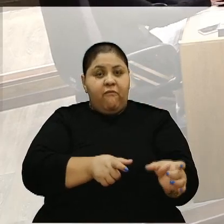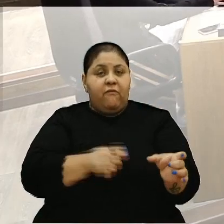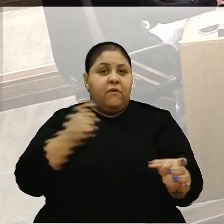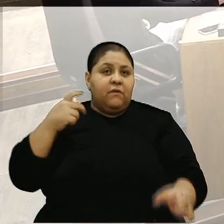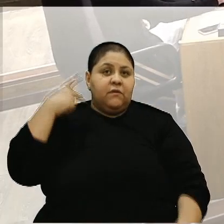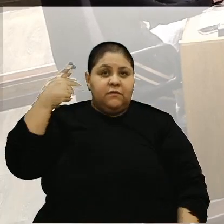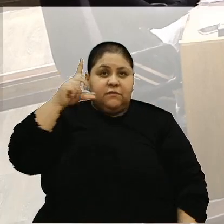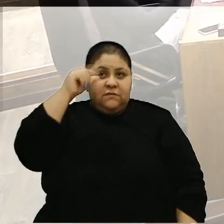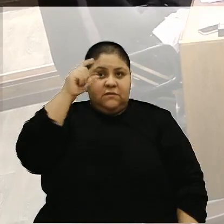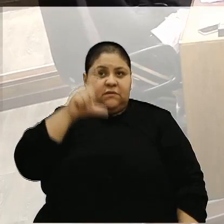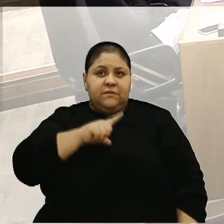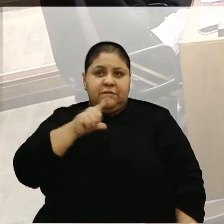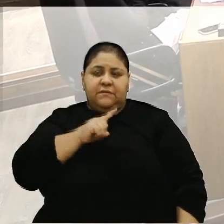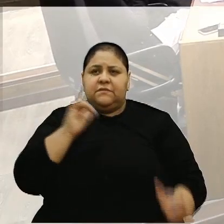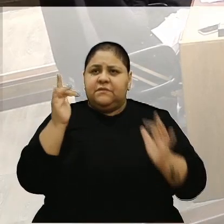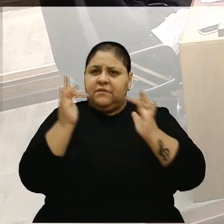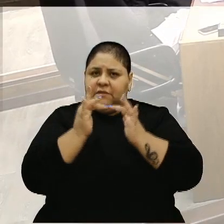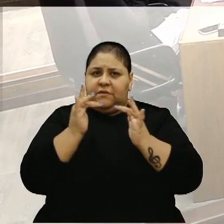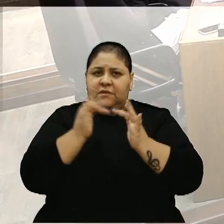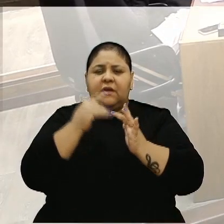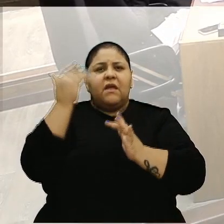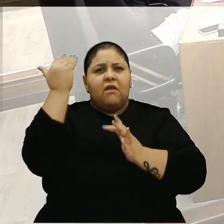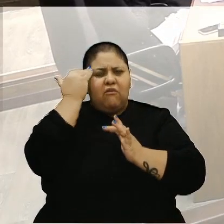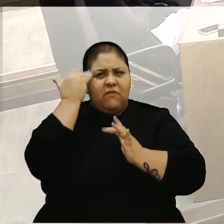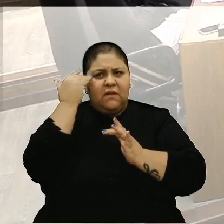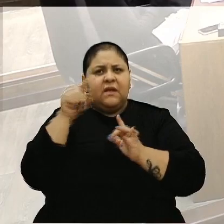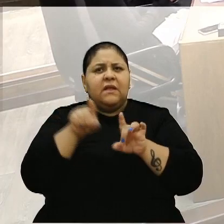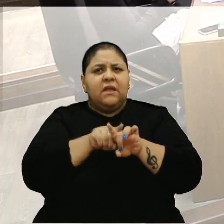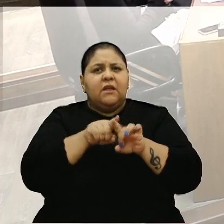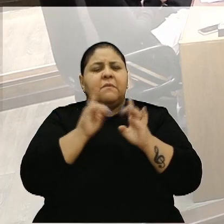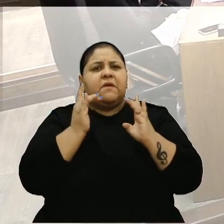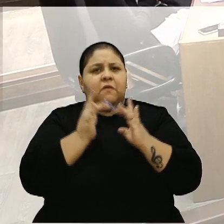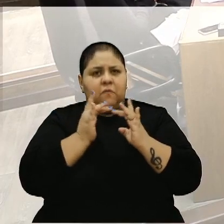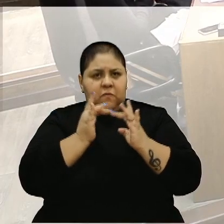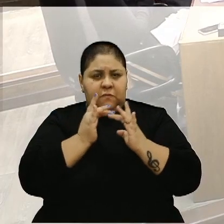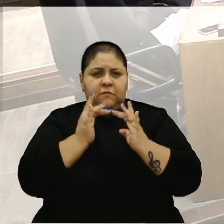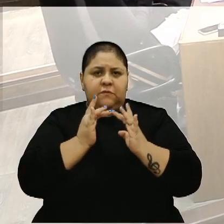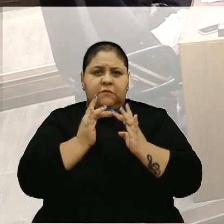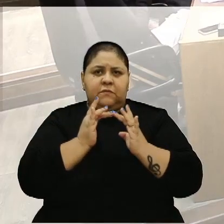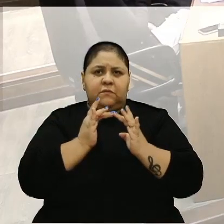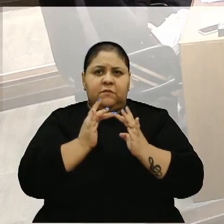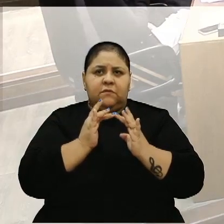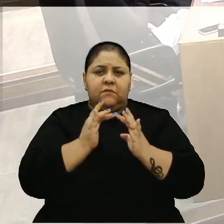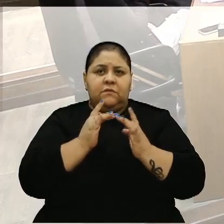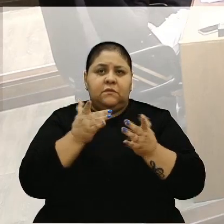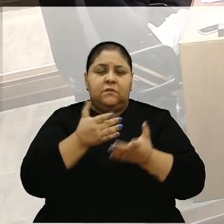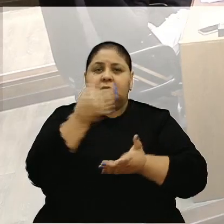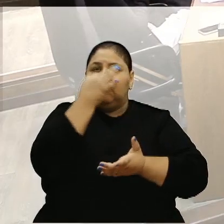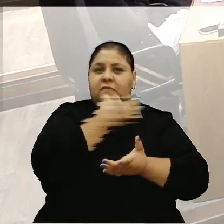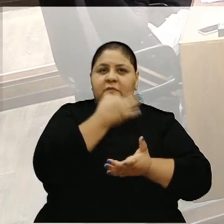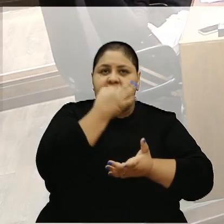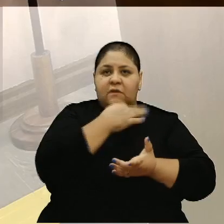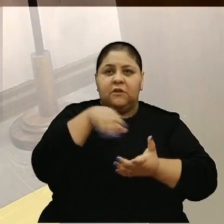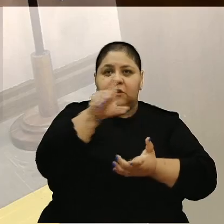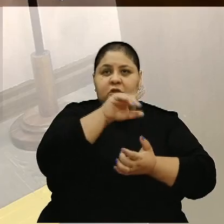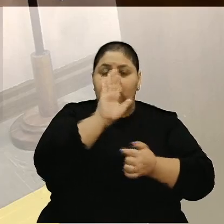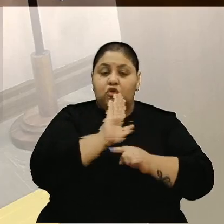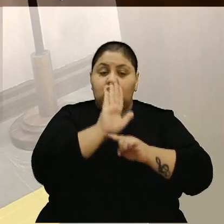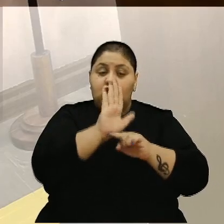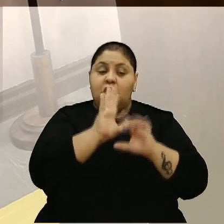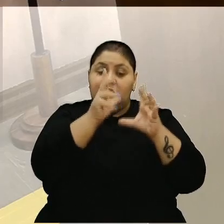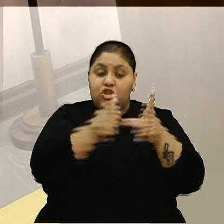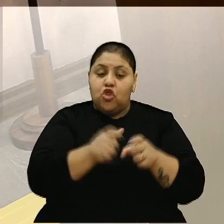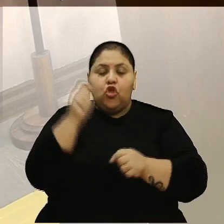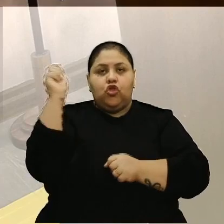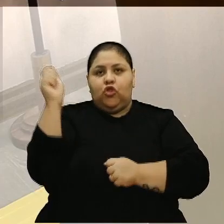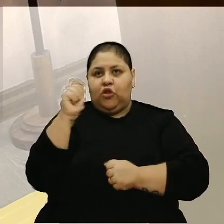gente tem contato, né? E eu sei que o senhor também tem tido contato extra Caxias do Sul para a gente poder ajudar todos os gaúchos,